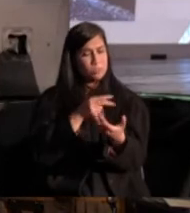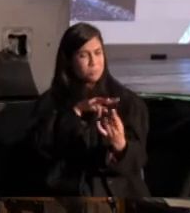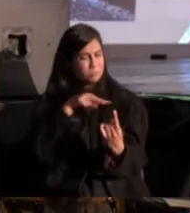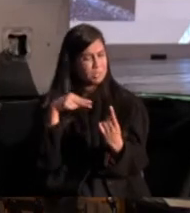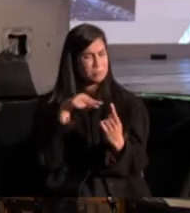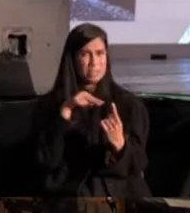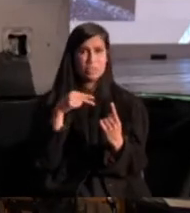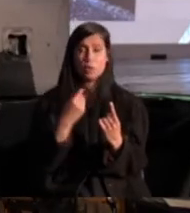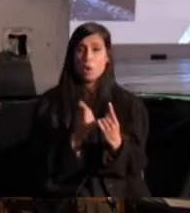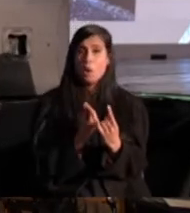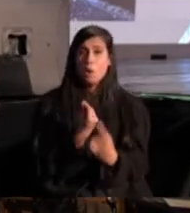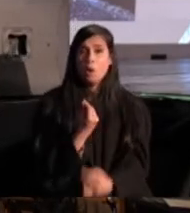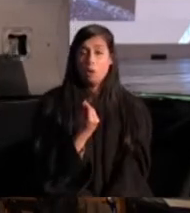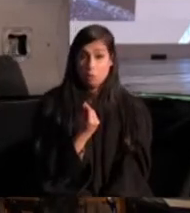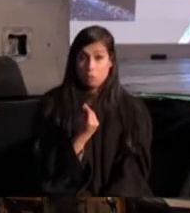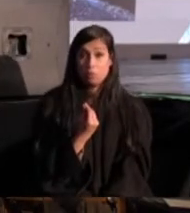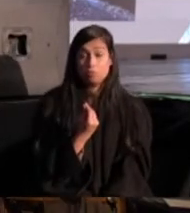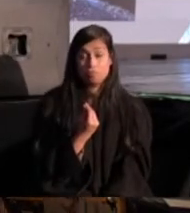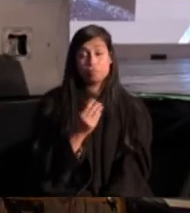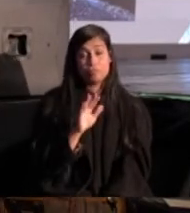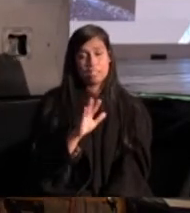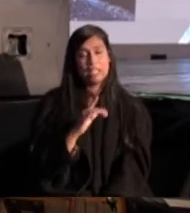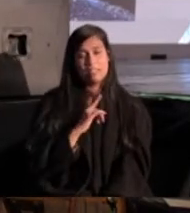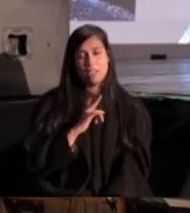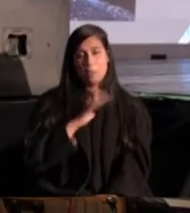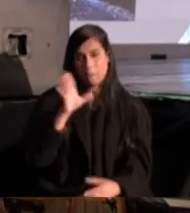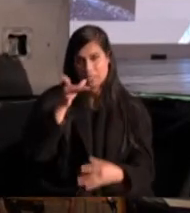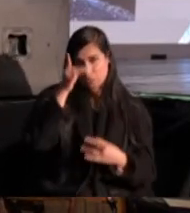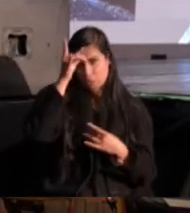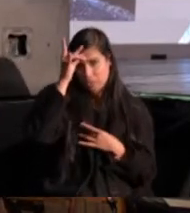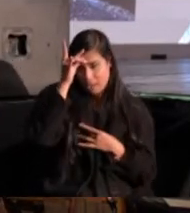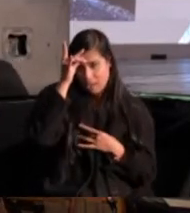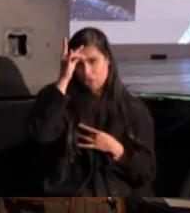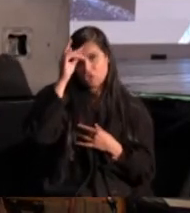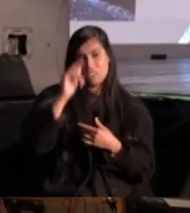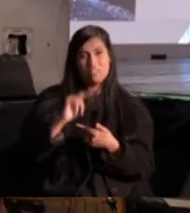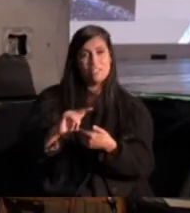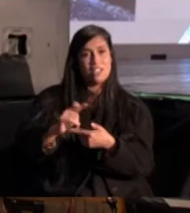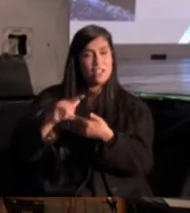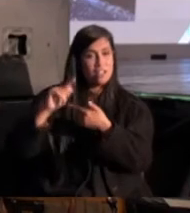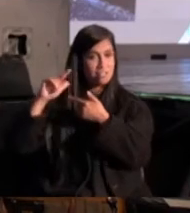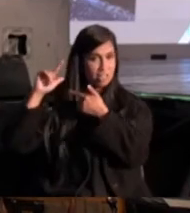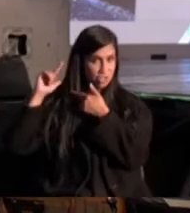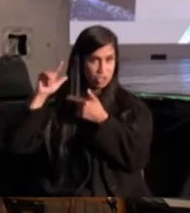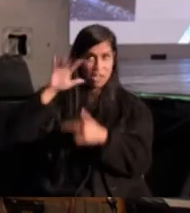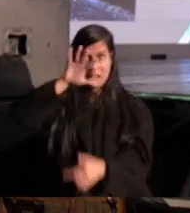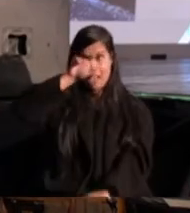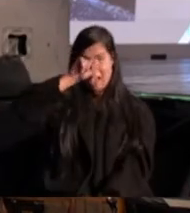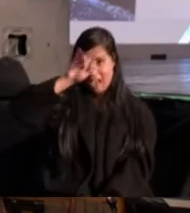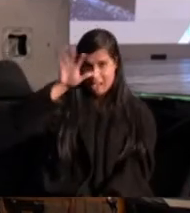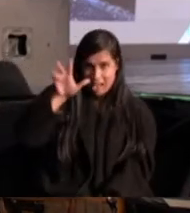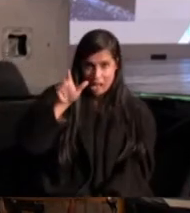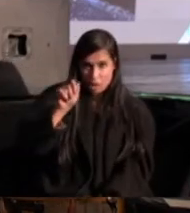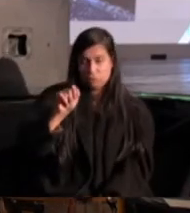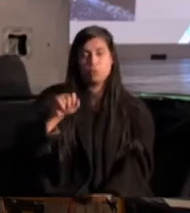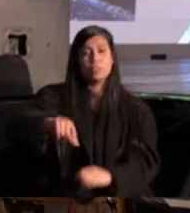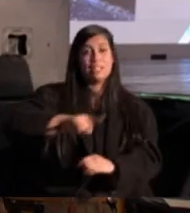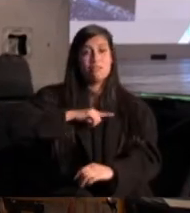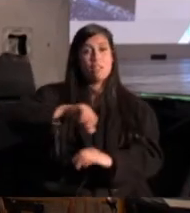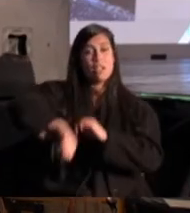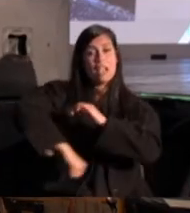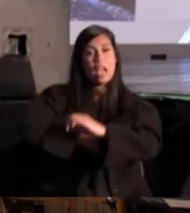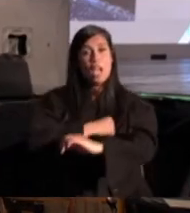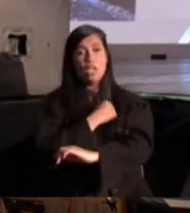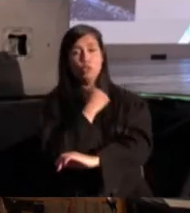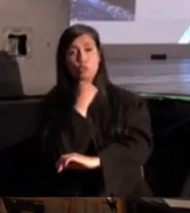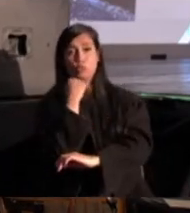digestão, tem um personagem na tradição mítico-religiosa iorubá, que é Exu, que é um personagem